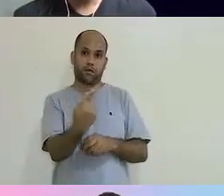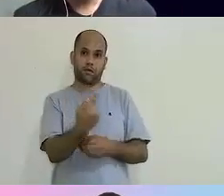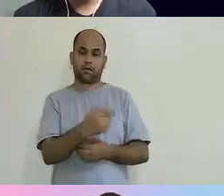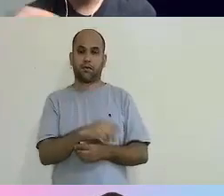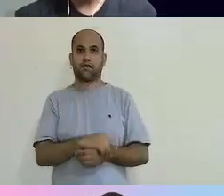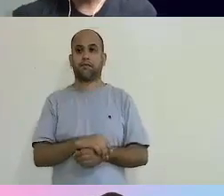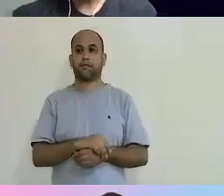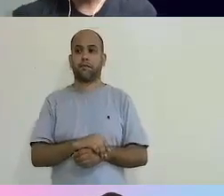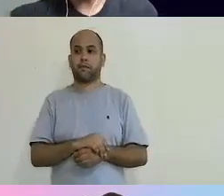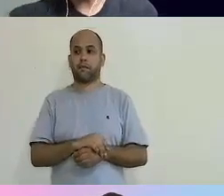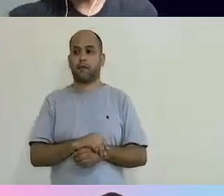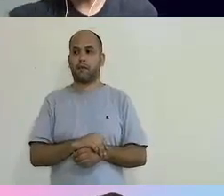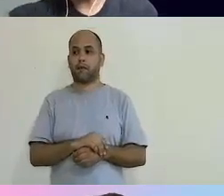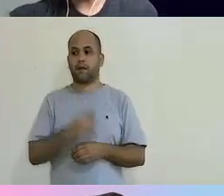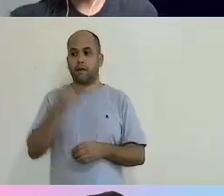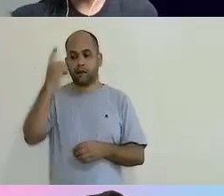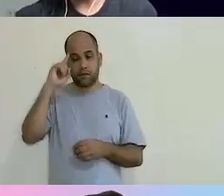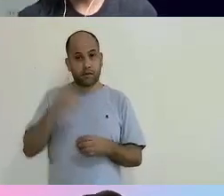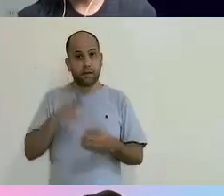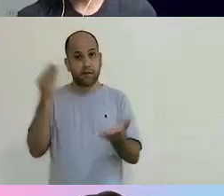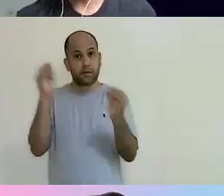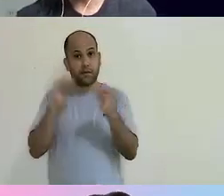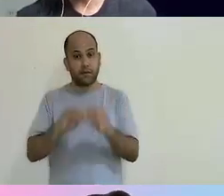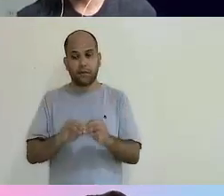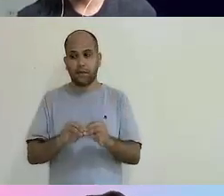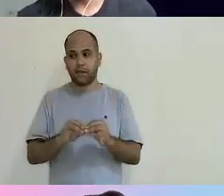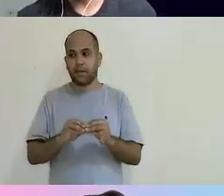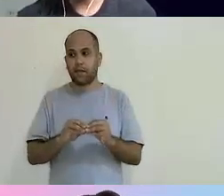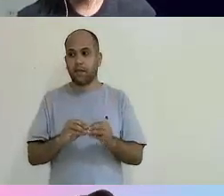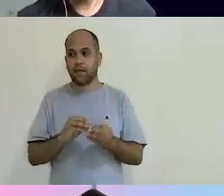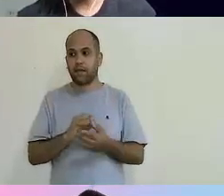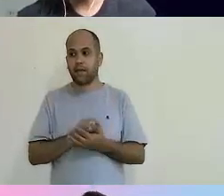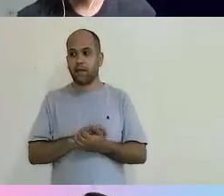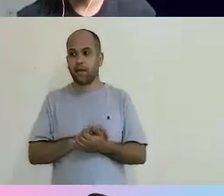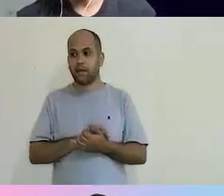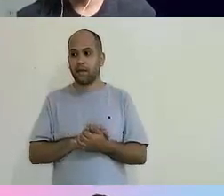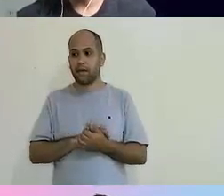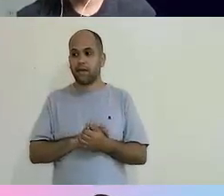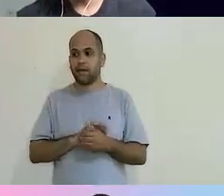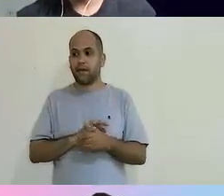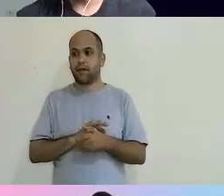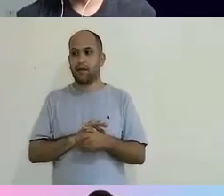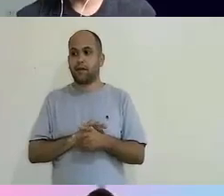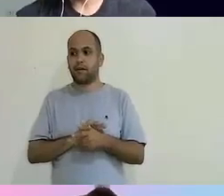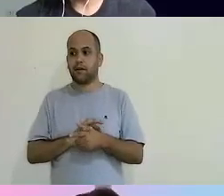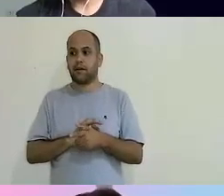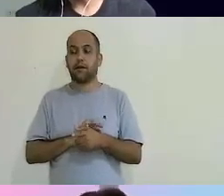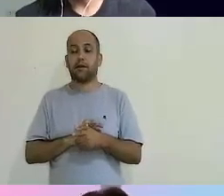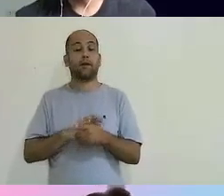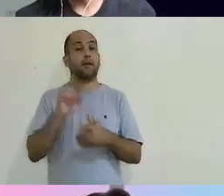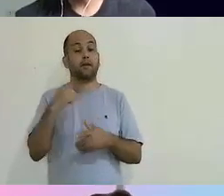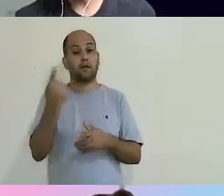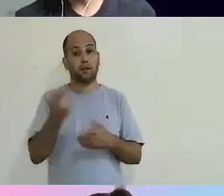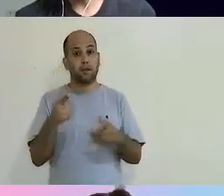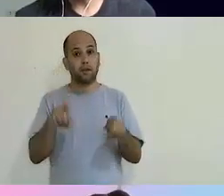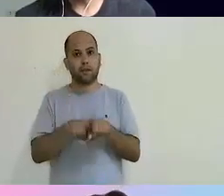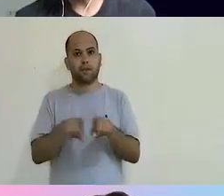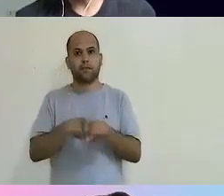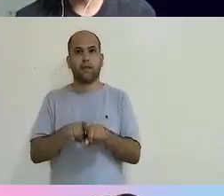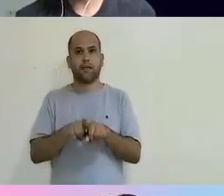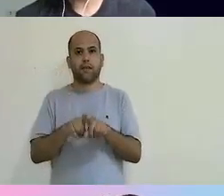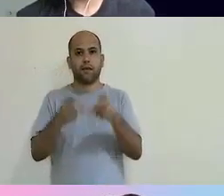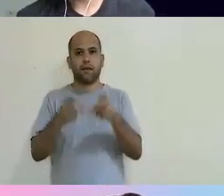Não sei se você quer complementar em algo aí, tá? Mas eu acho que... E a partir do momento que a gente coloca o outro no olhar,